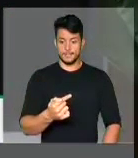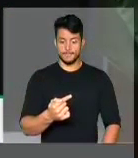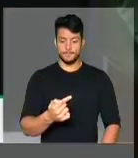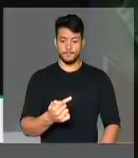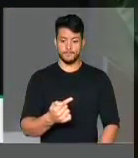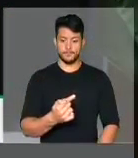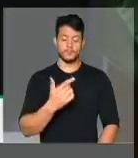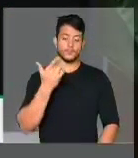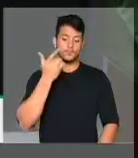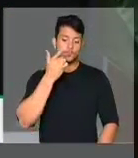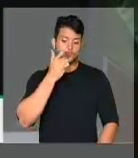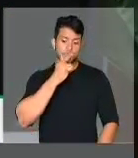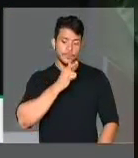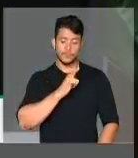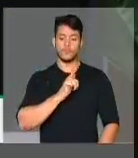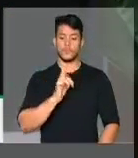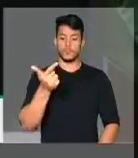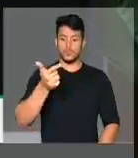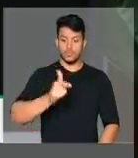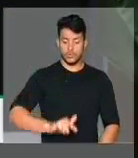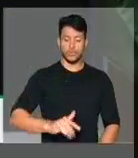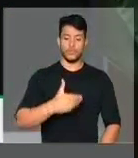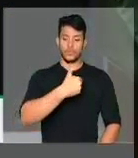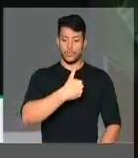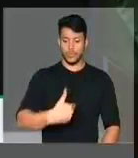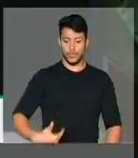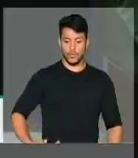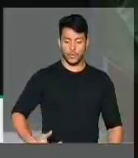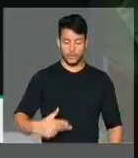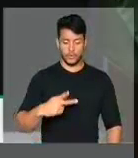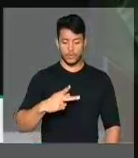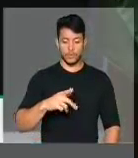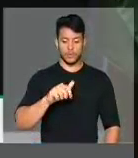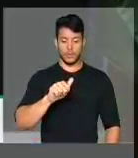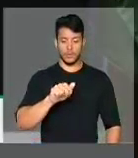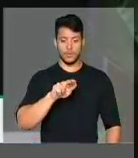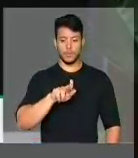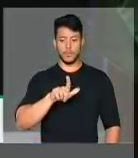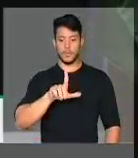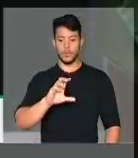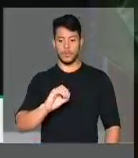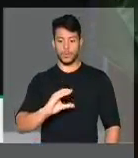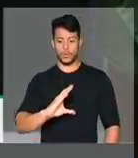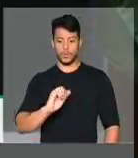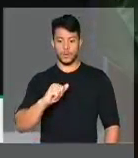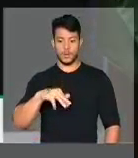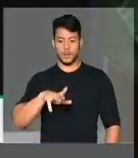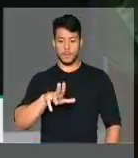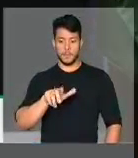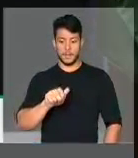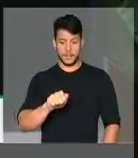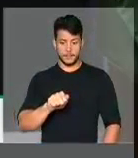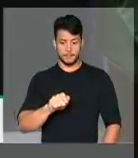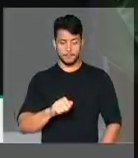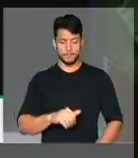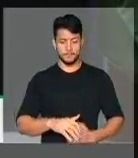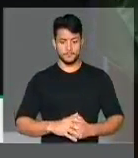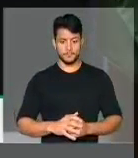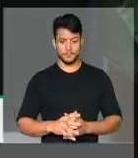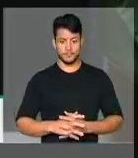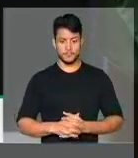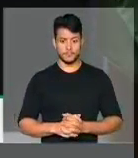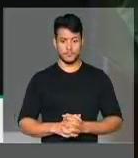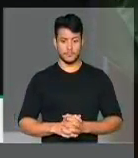reelegeram o nosso governador Paulo Câmara com a sua vice, nossa colega, deputada